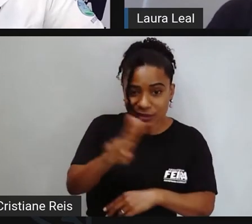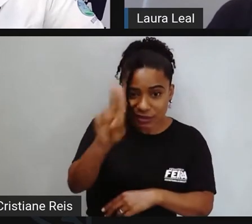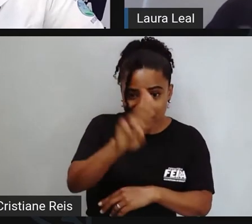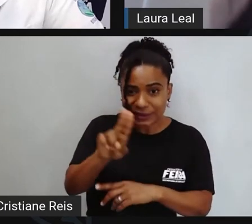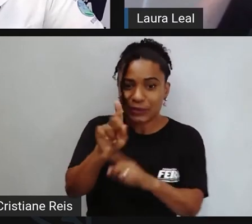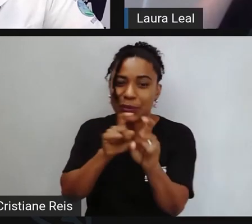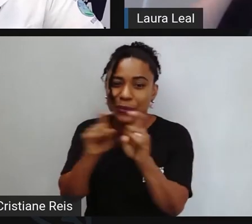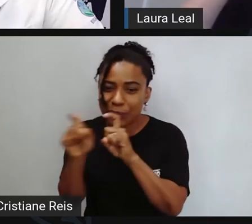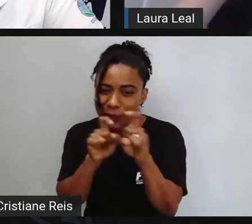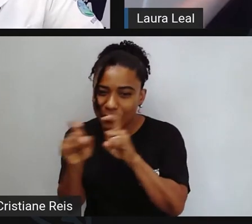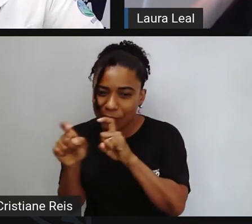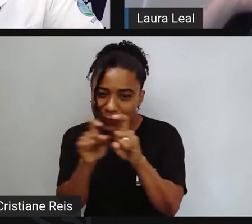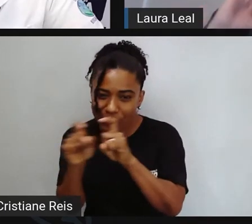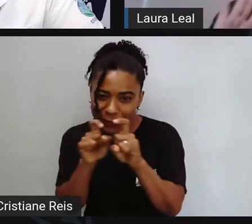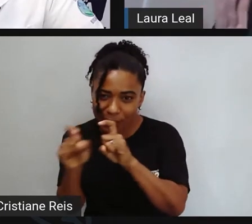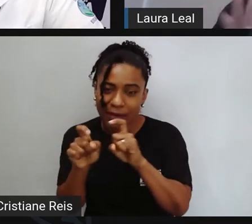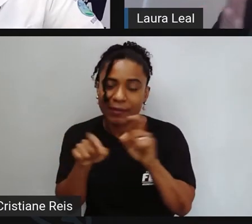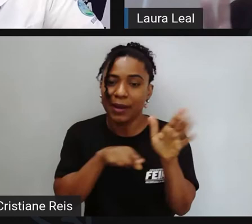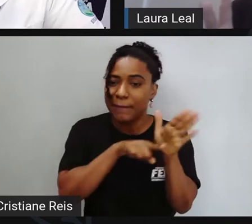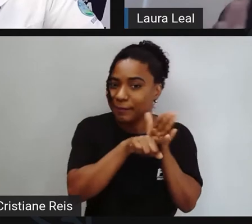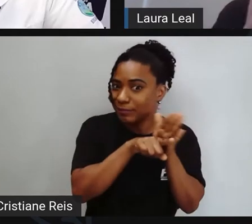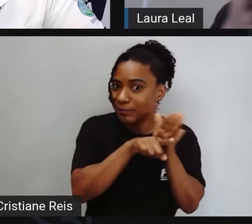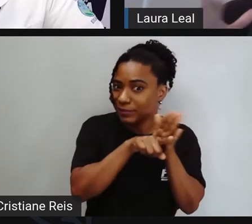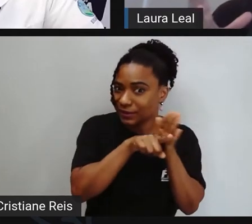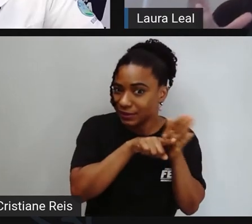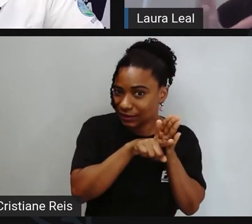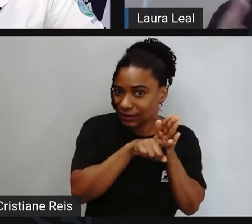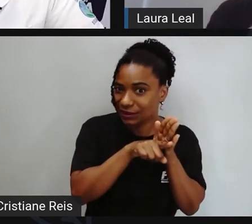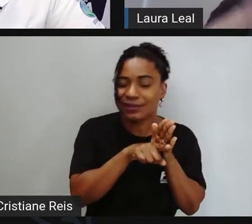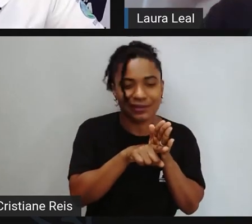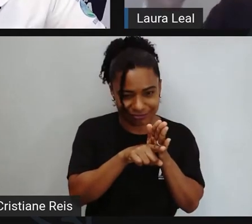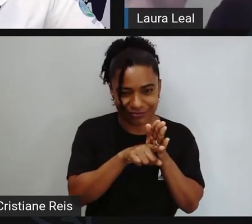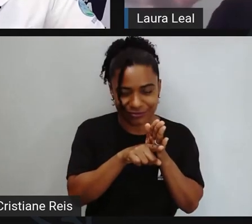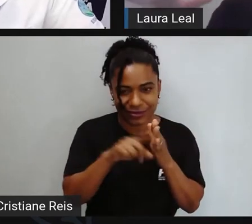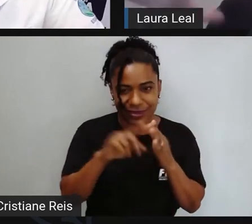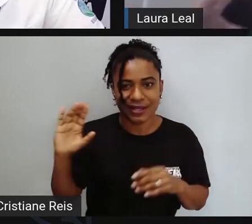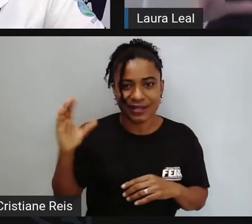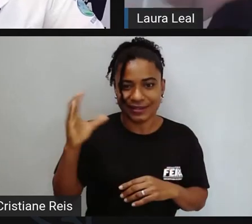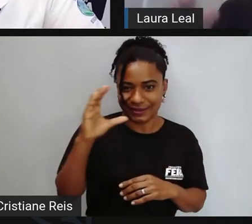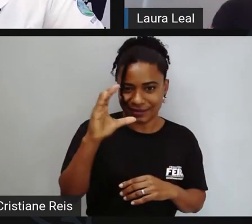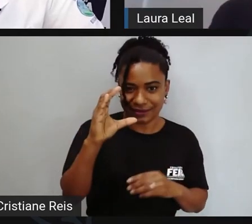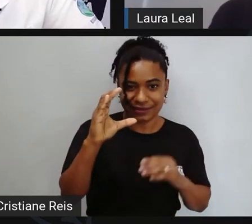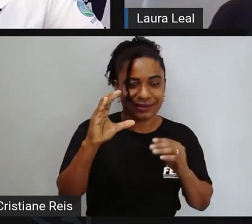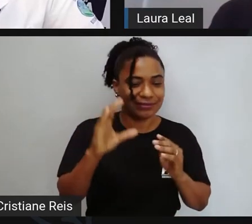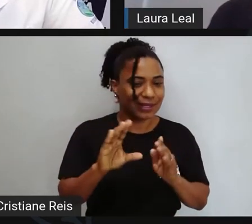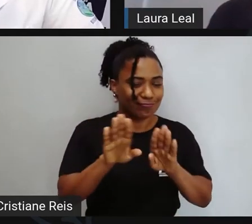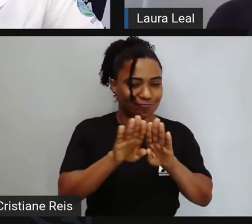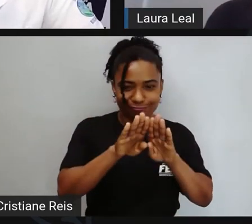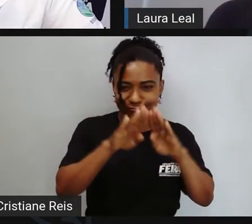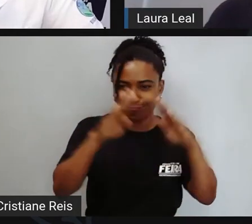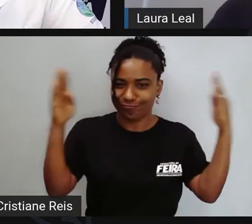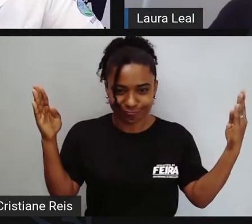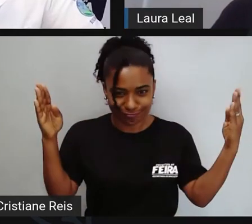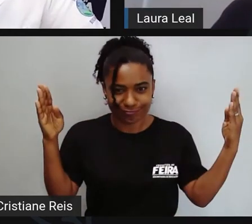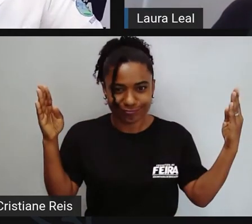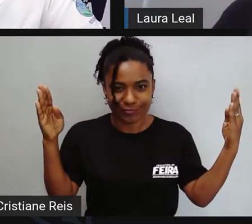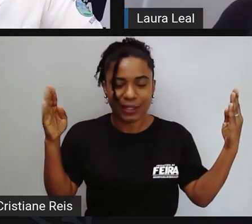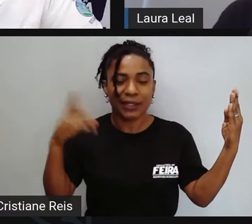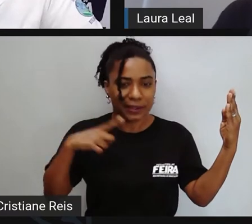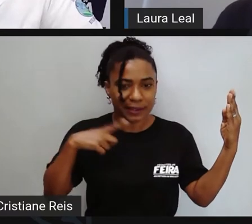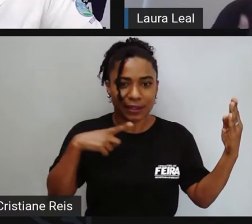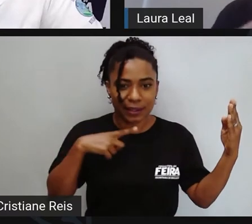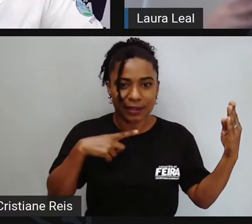parte de pesquisa eu não sinto tanto, porque eu acho que é isso, a ciência ela já tem essa ideia de não ter barreiras geográficas, né? Ah, então eu sinto